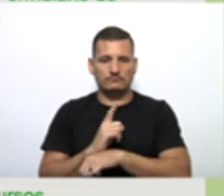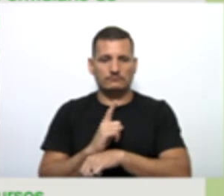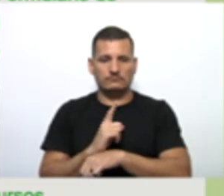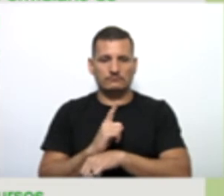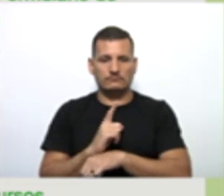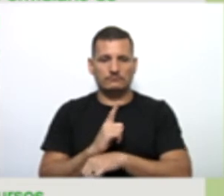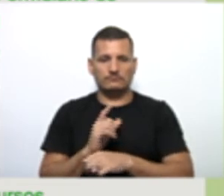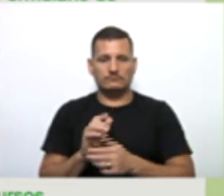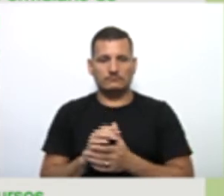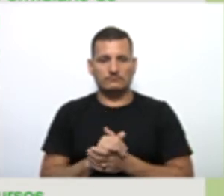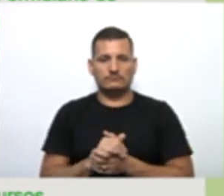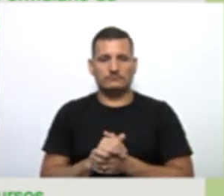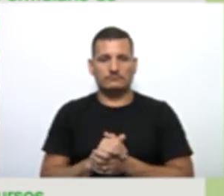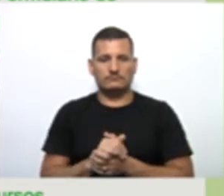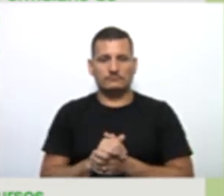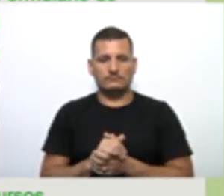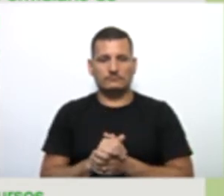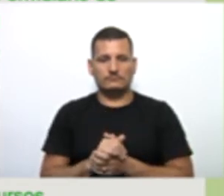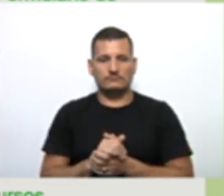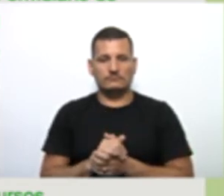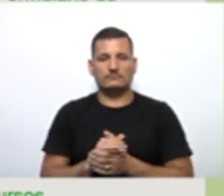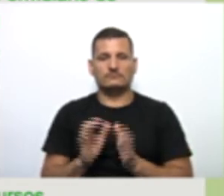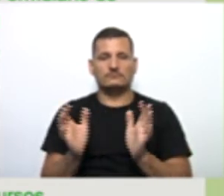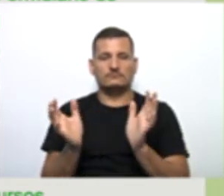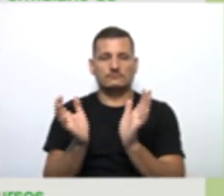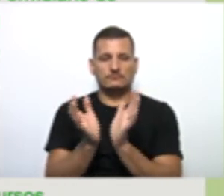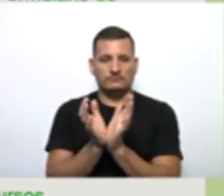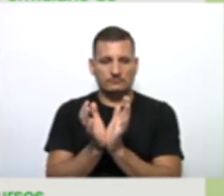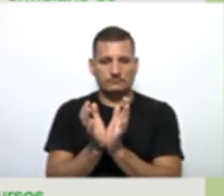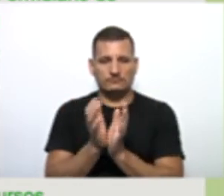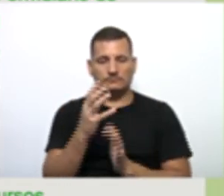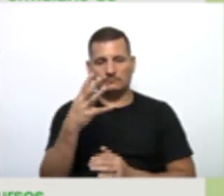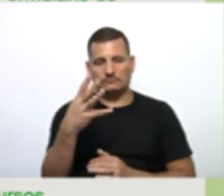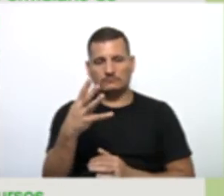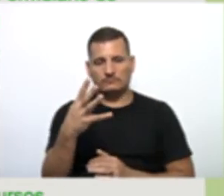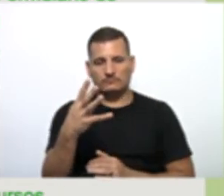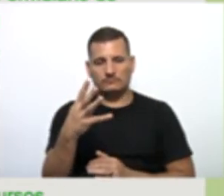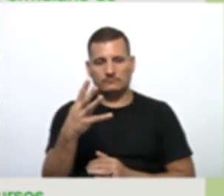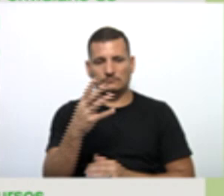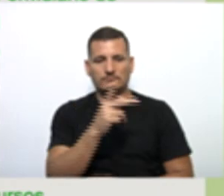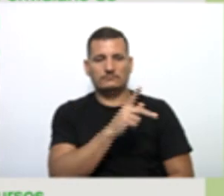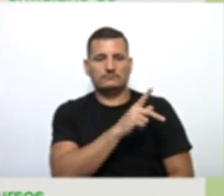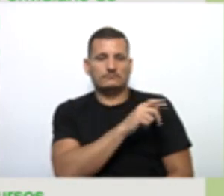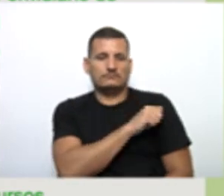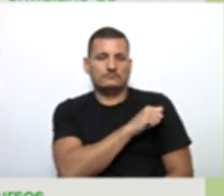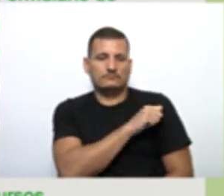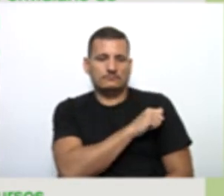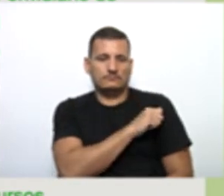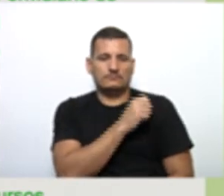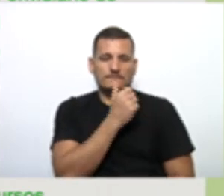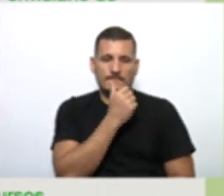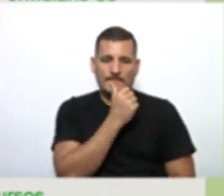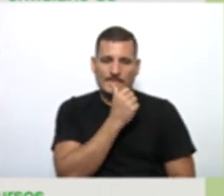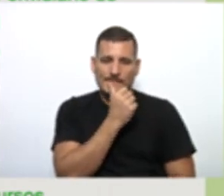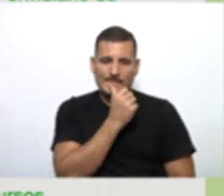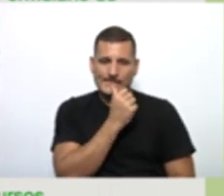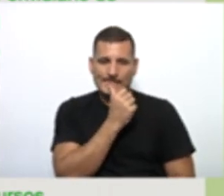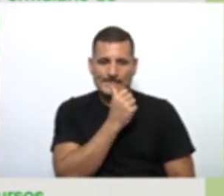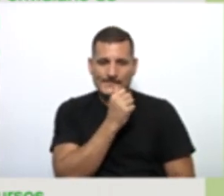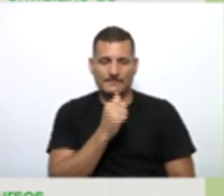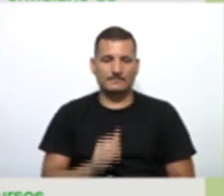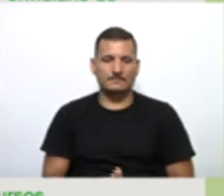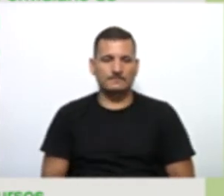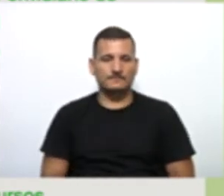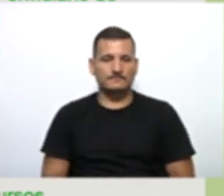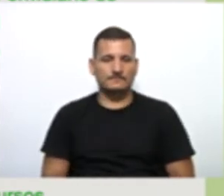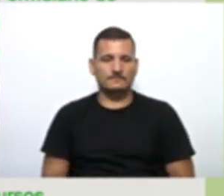isso, você deve formar um grupo de 4 componentes. Aí, né, pode ser que haja algumas